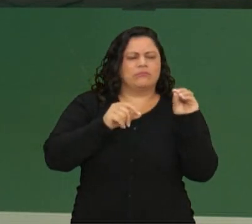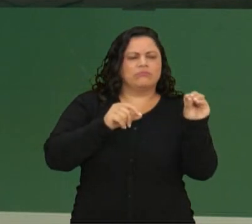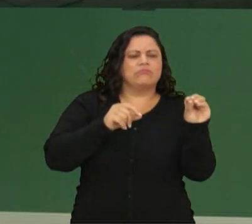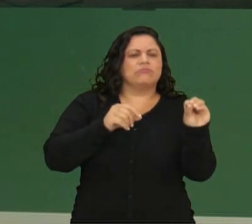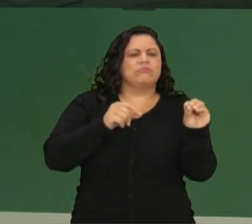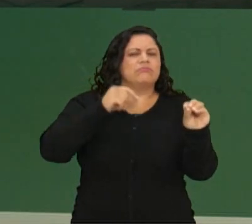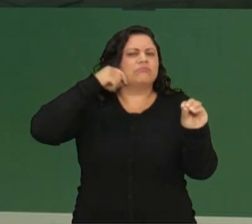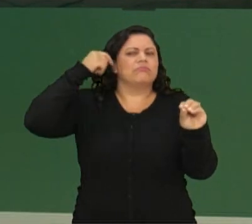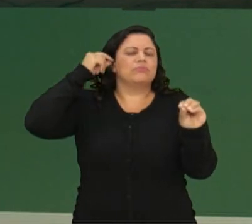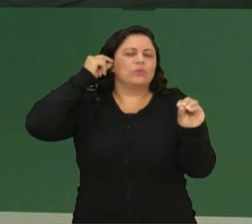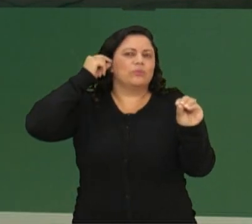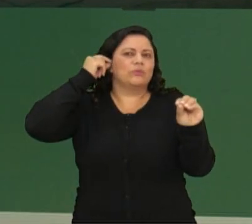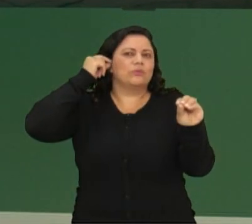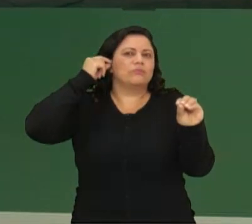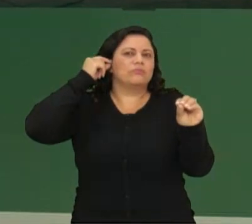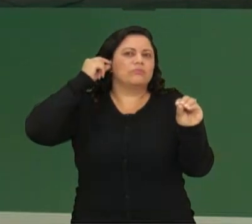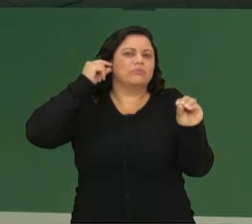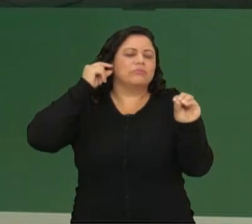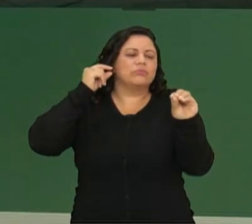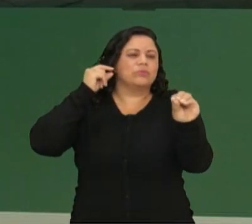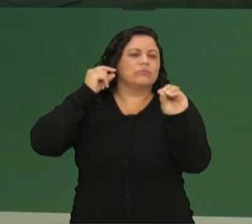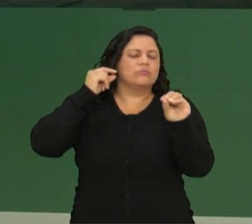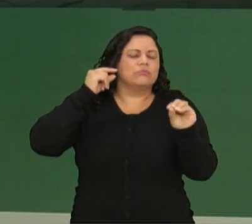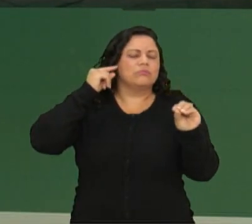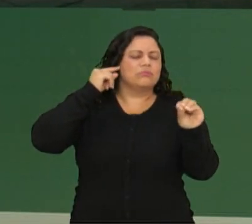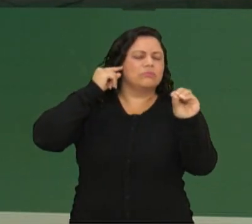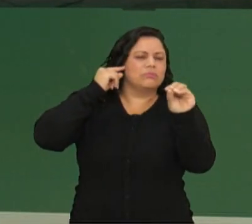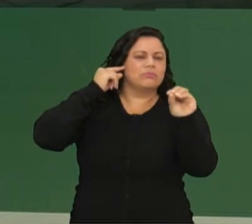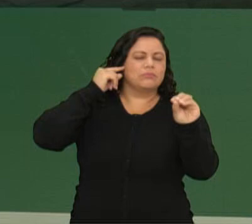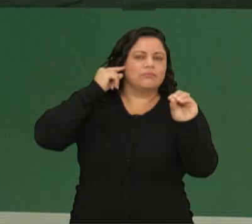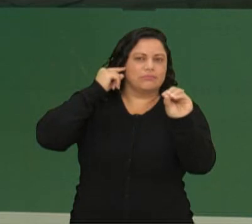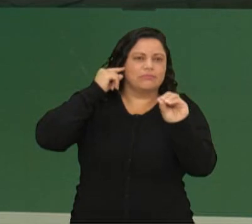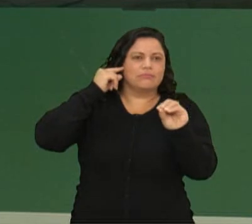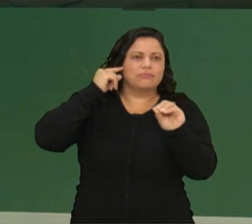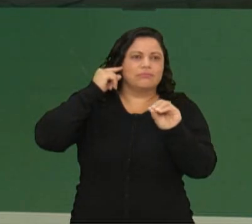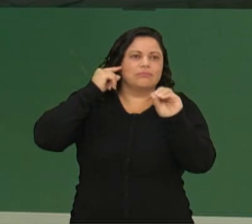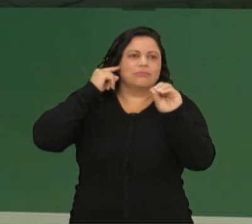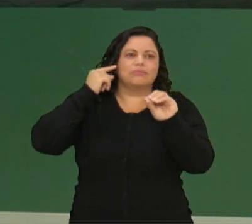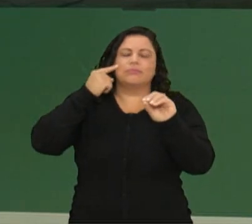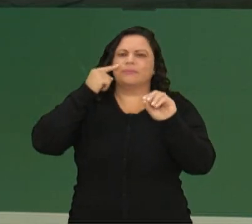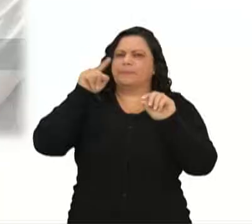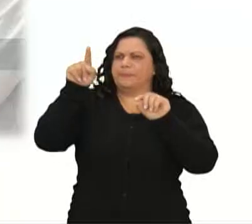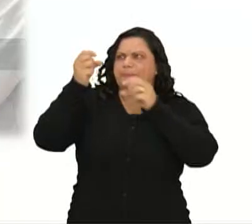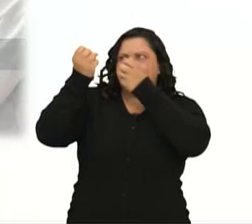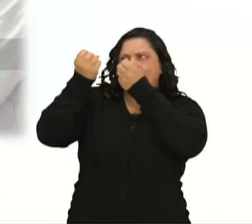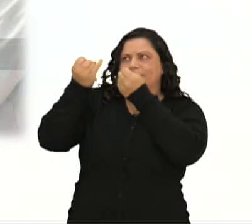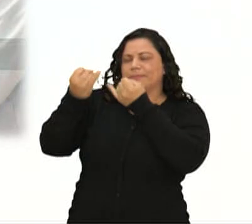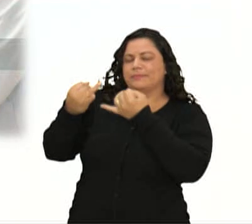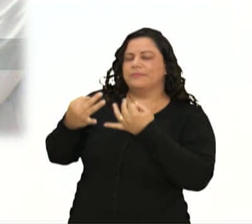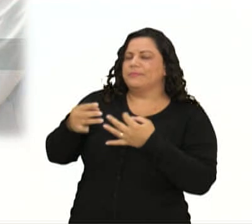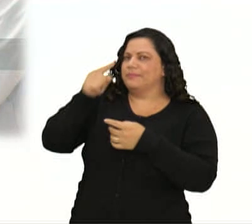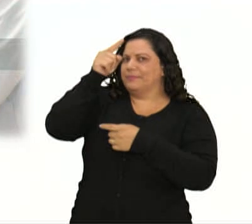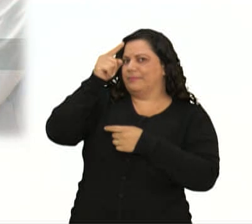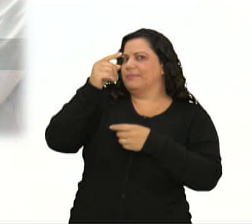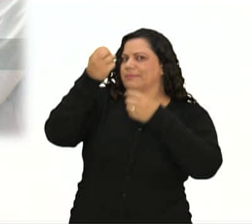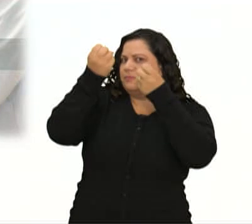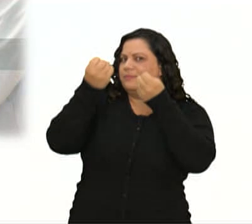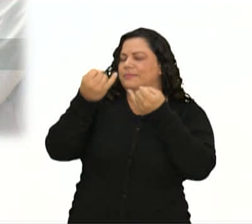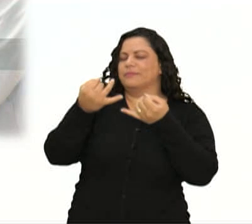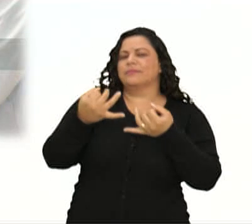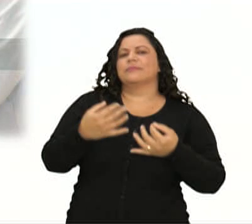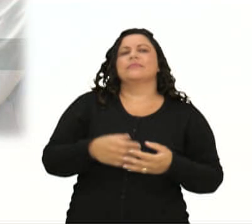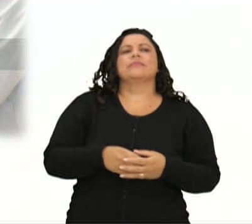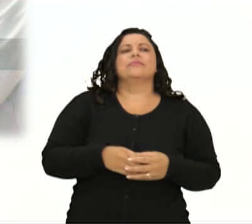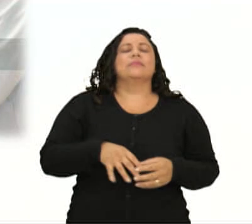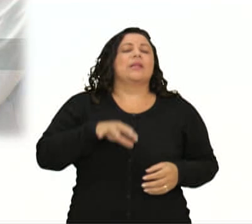com esse equipamento chamado estetoscópio. Então, eu deixei até o glossário aqui, né, com a explicação de que